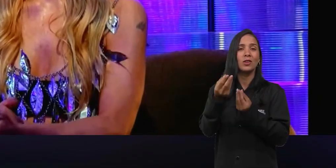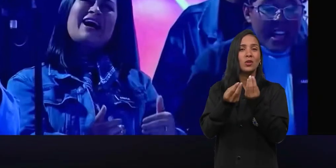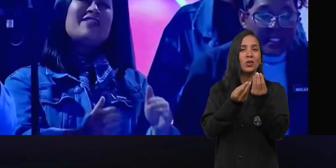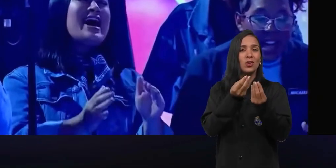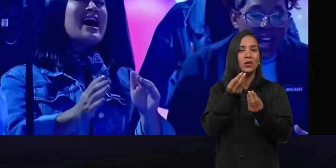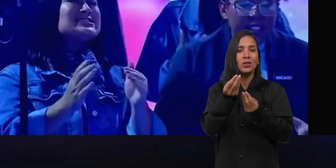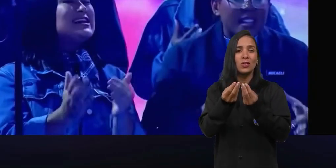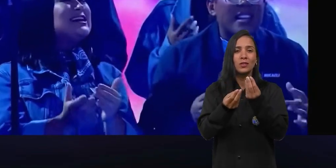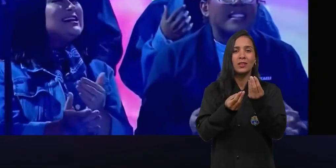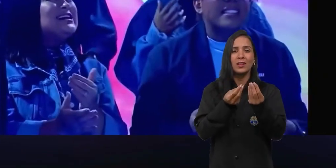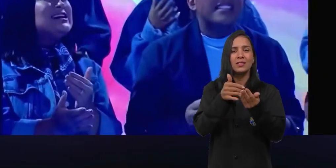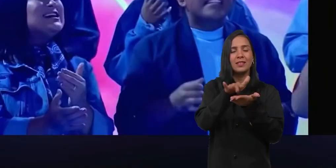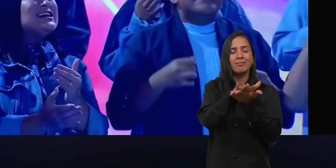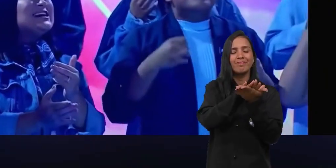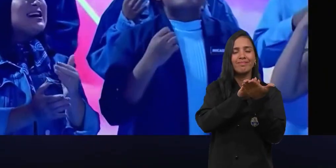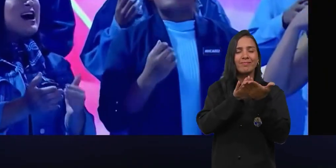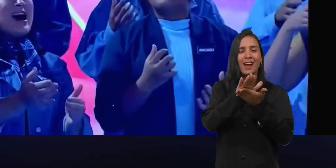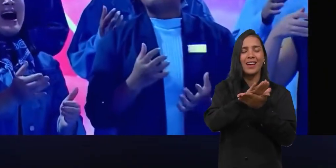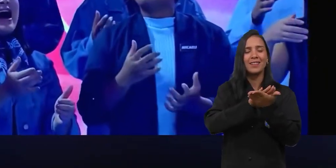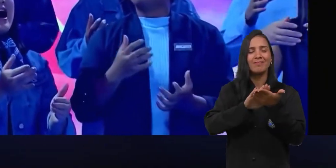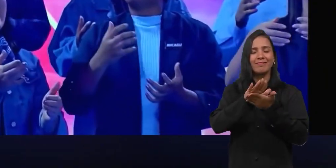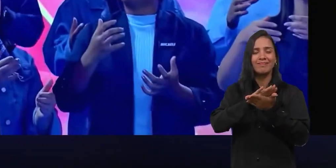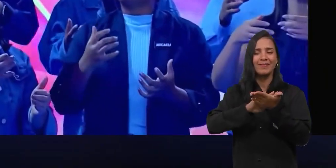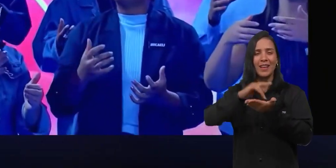eu nada seria.